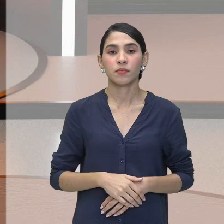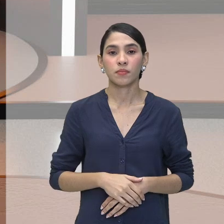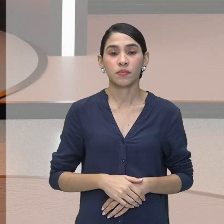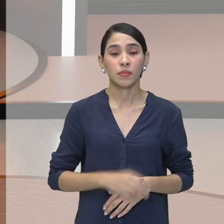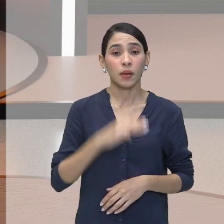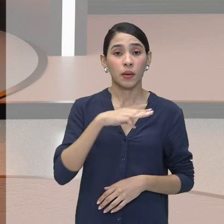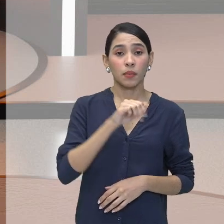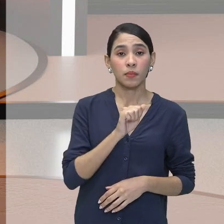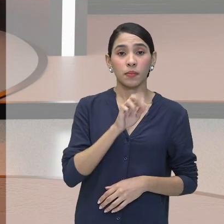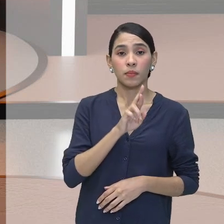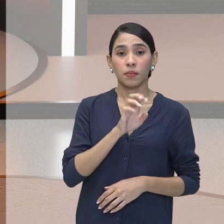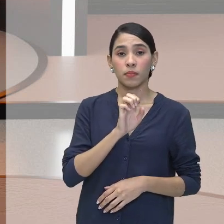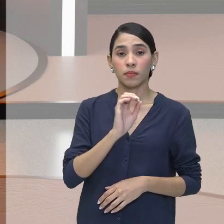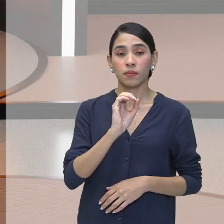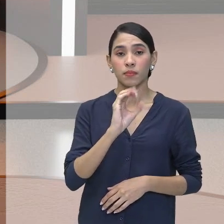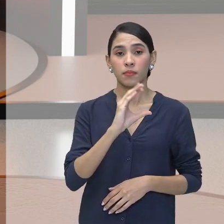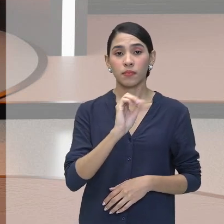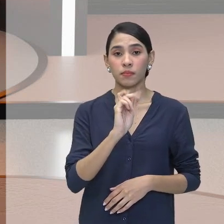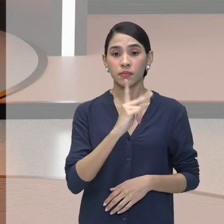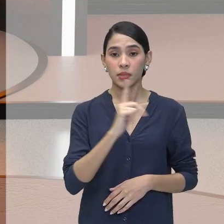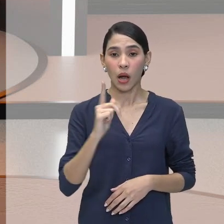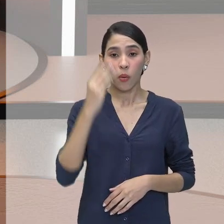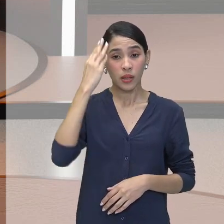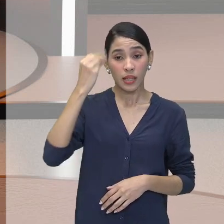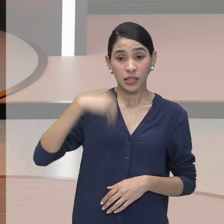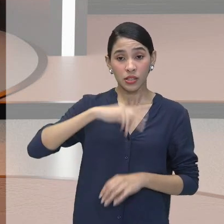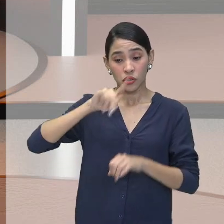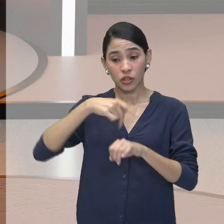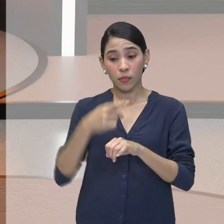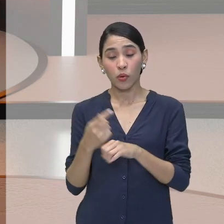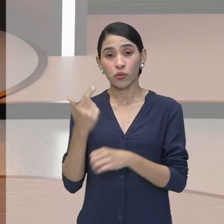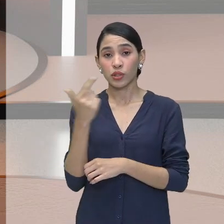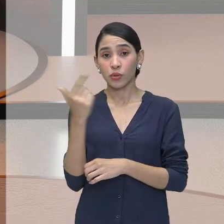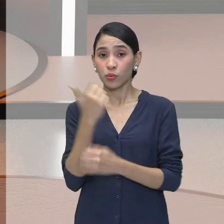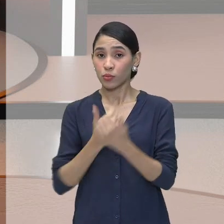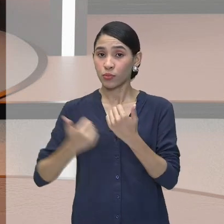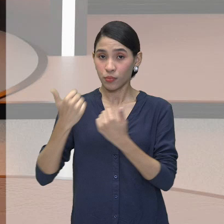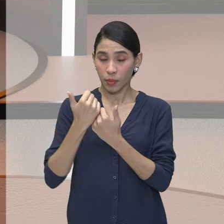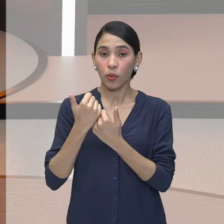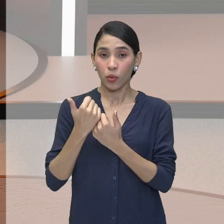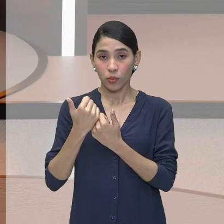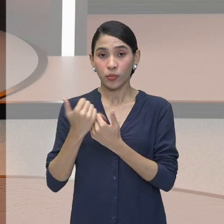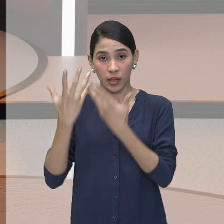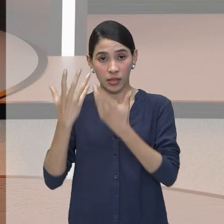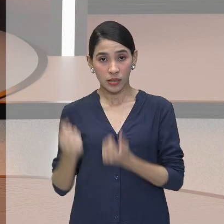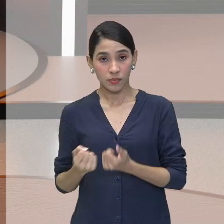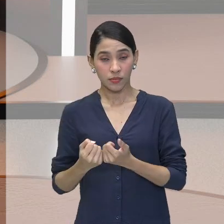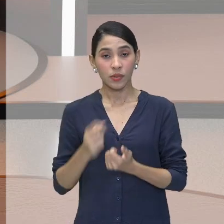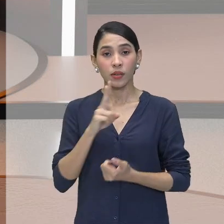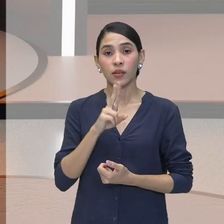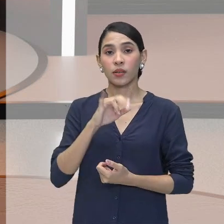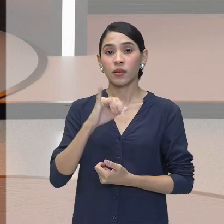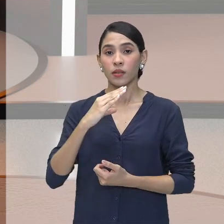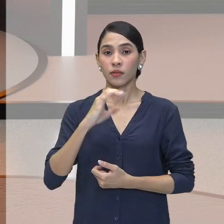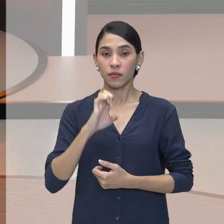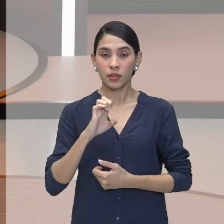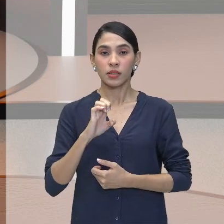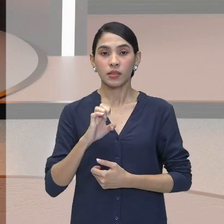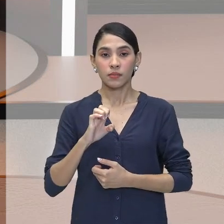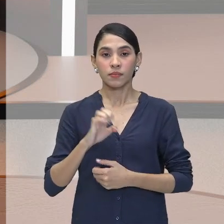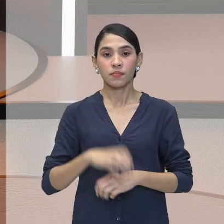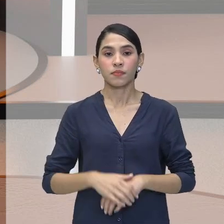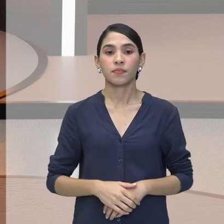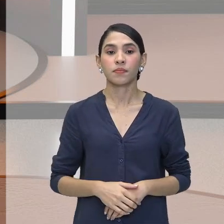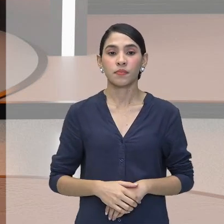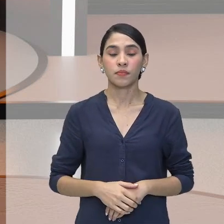Deodoro da Fonseca abriu mão, renunciou, então o vice assumiu. Floriano Peixoto era o vice, tá bom? De Deodoro da